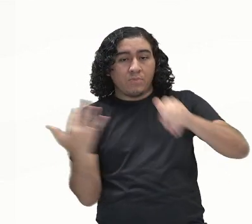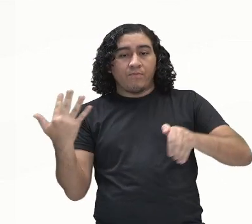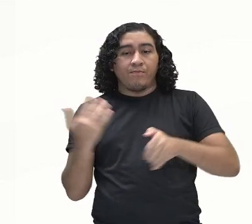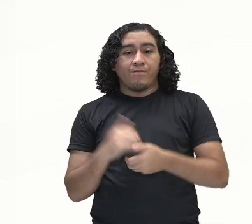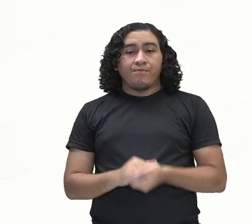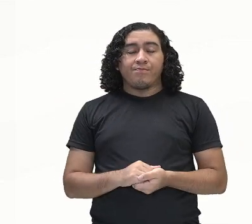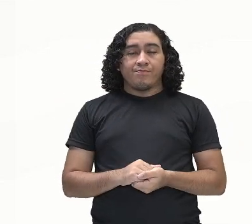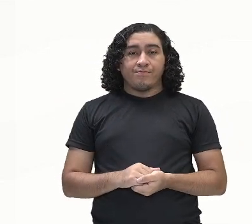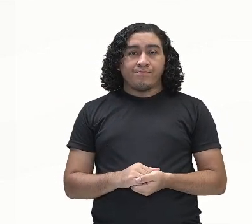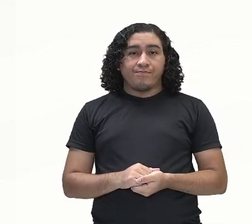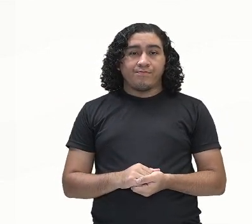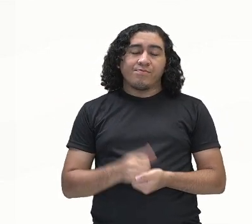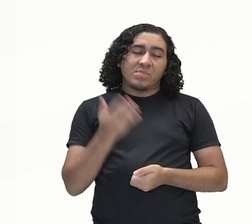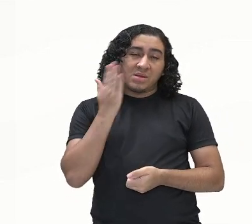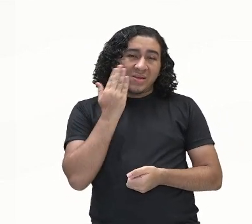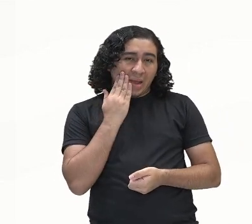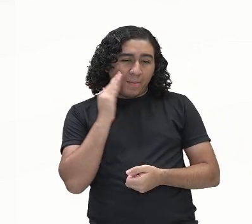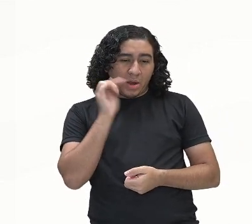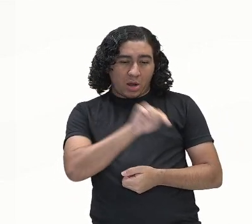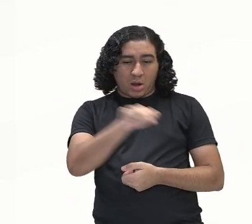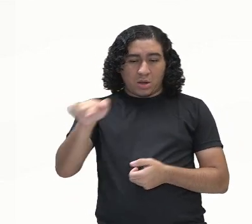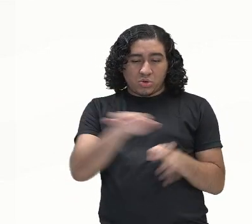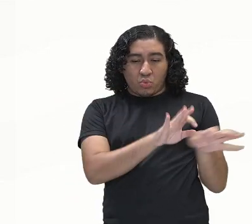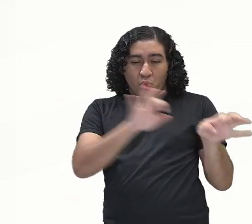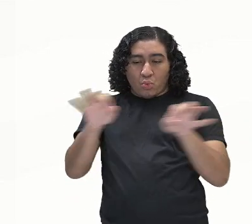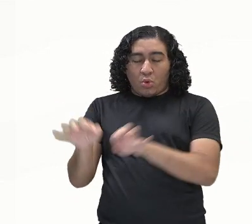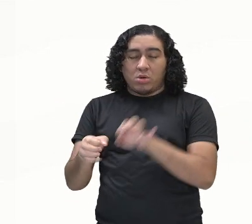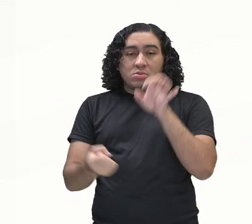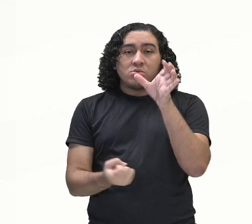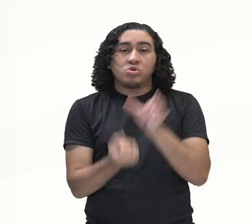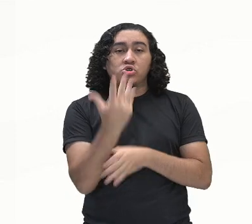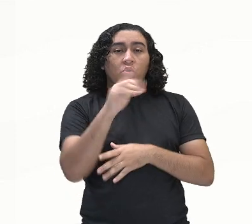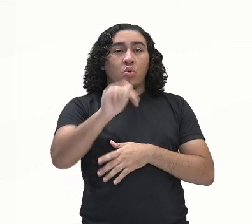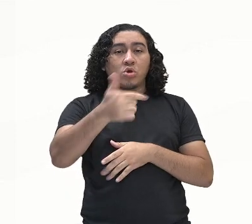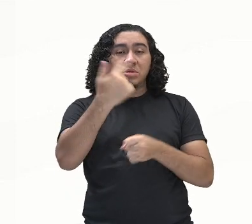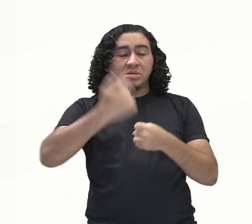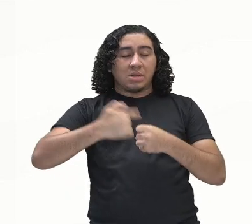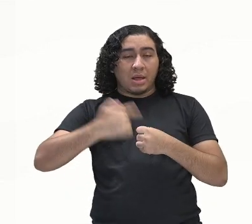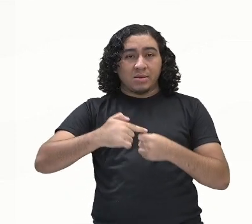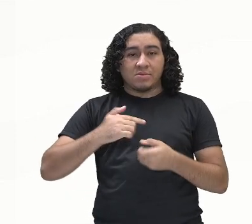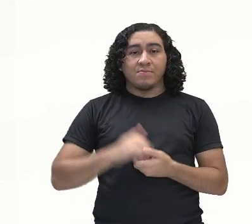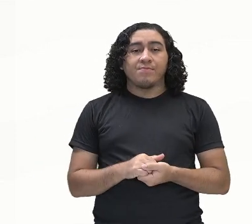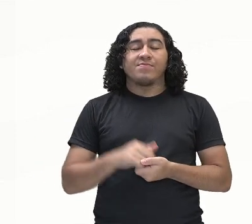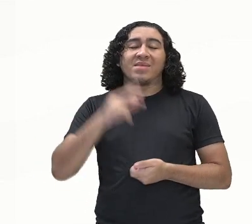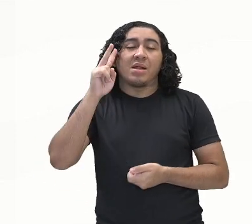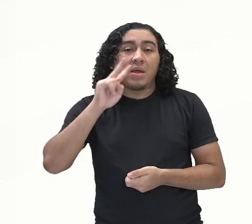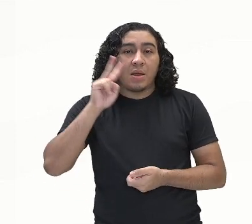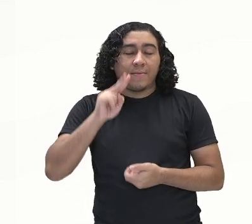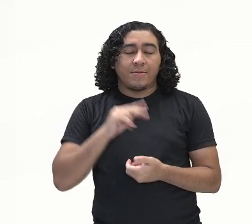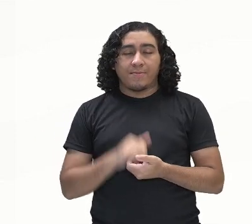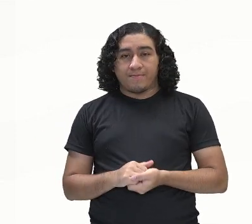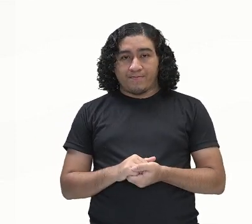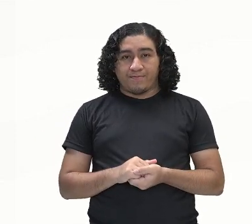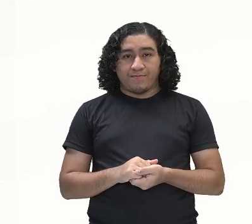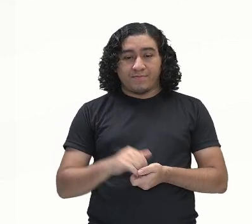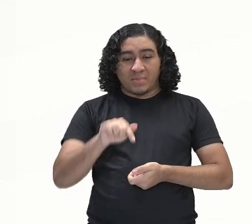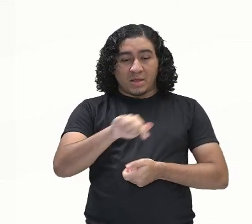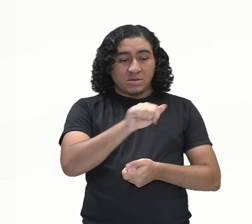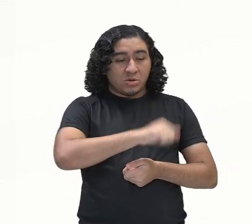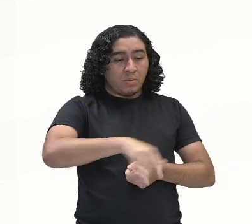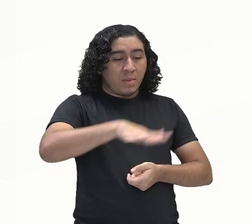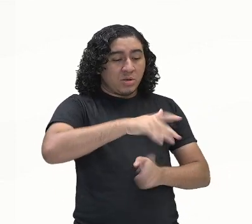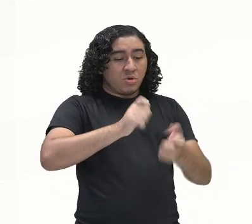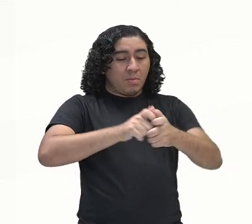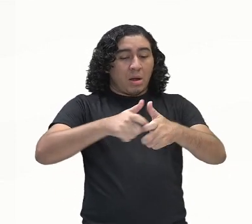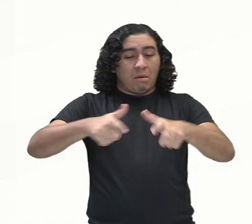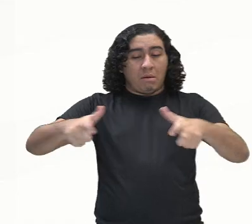gente tem o quê? Olha, o surgimento de outras cidades. Lembram que eu falei para vocês que esses locais, eles tinham